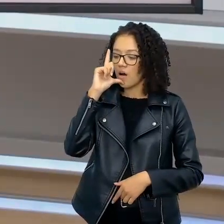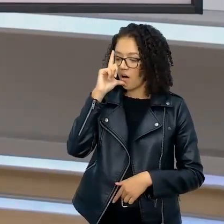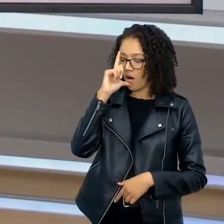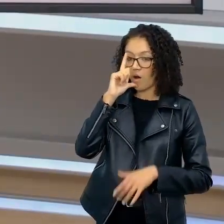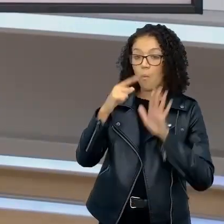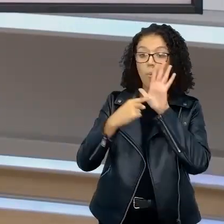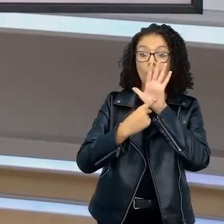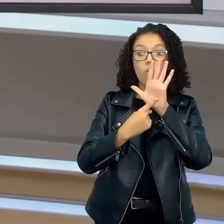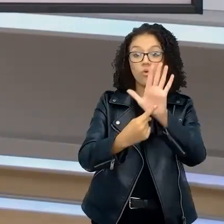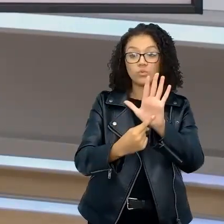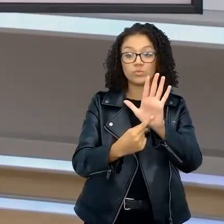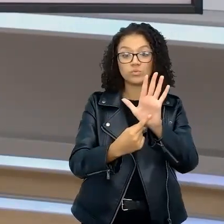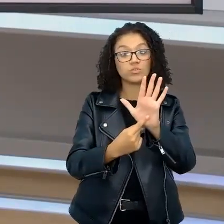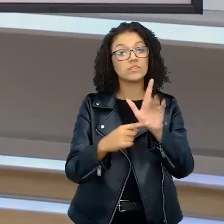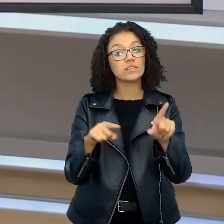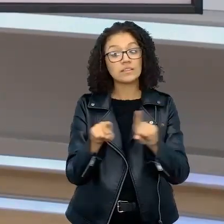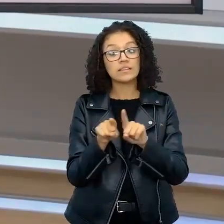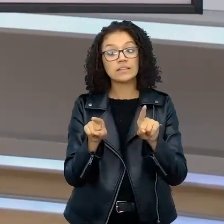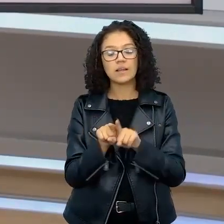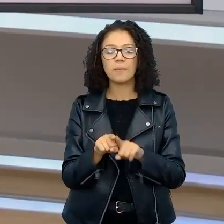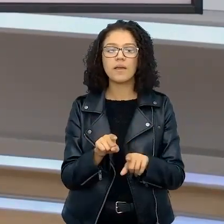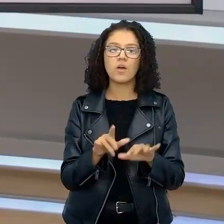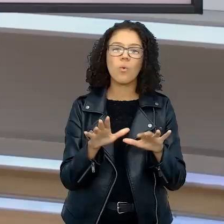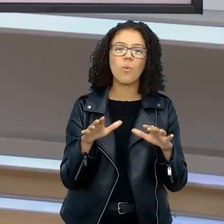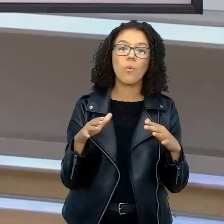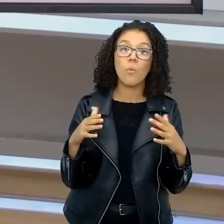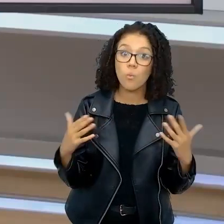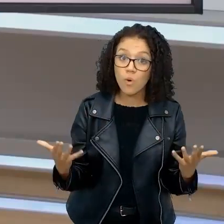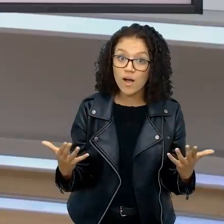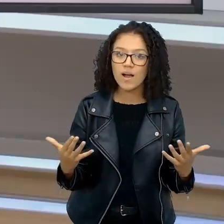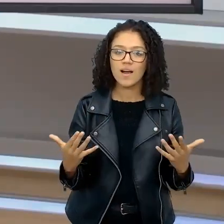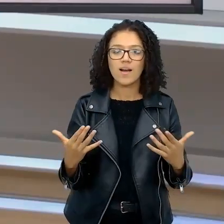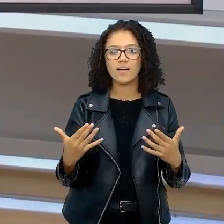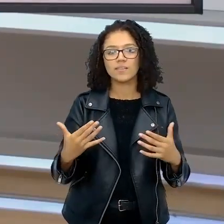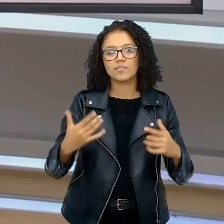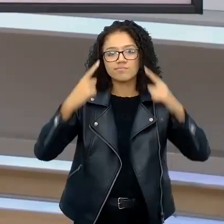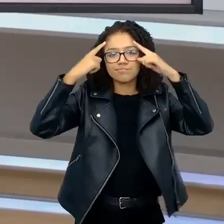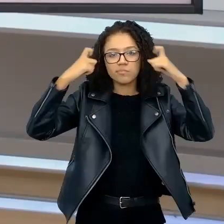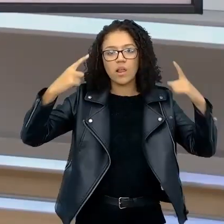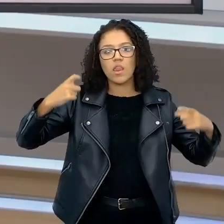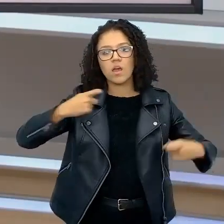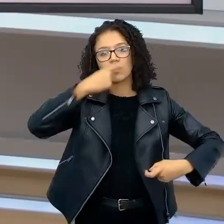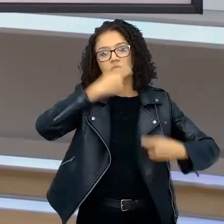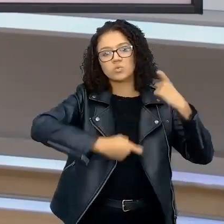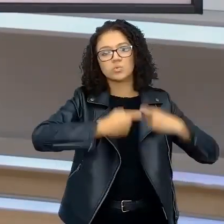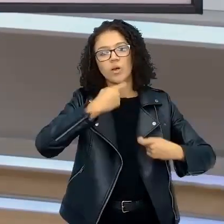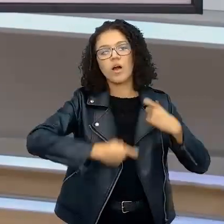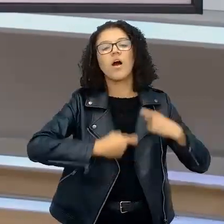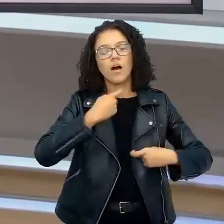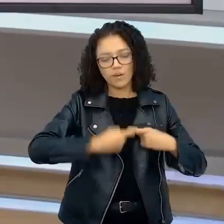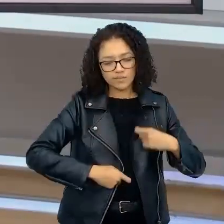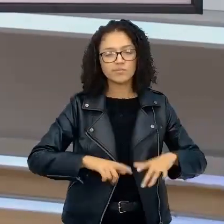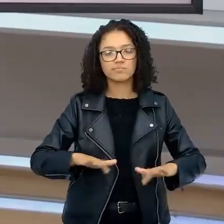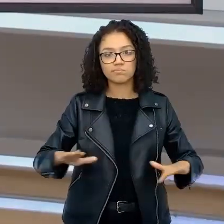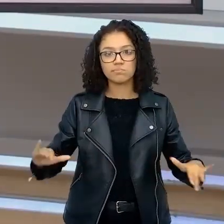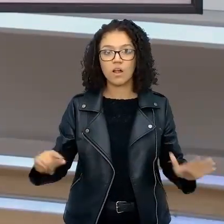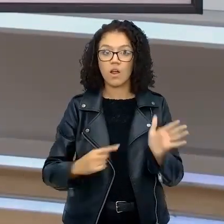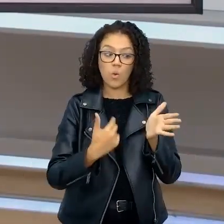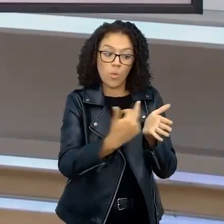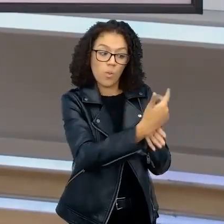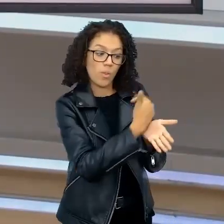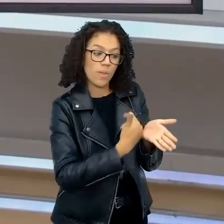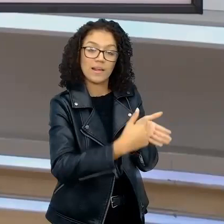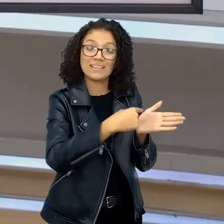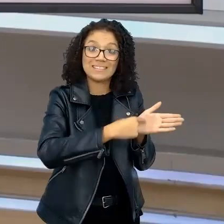de aparecer, principalmente em casos de violência sexual contra crianças e adolescentes. Então, trabalhar desenhos com